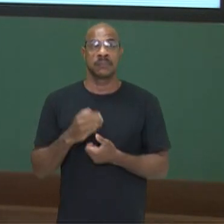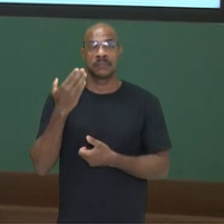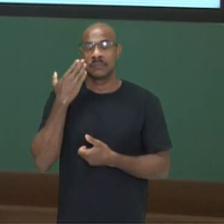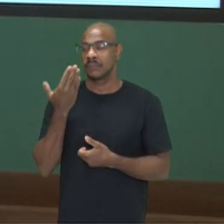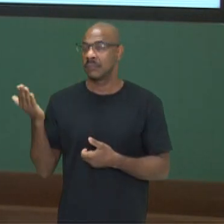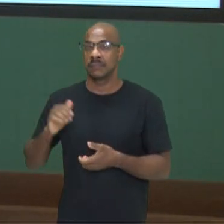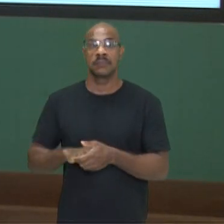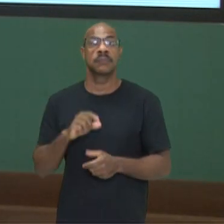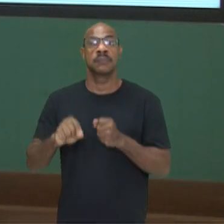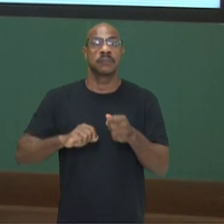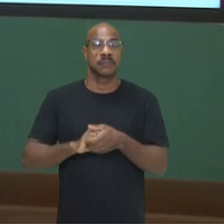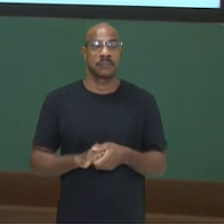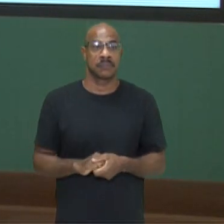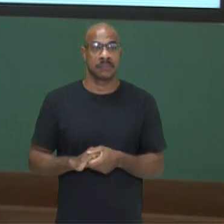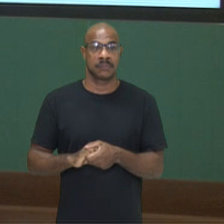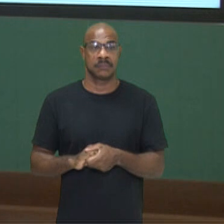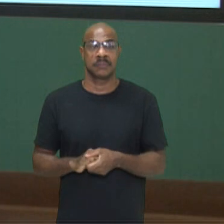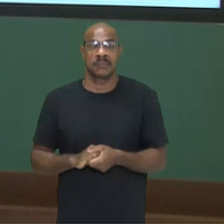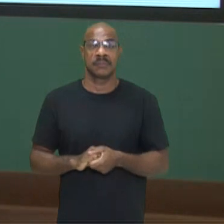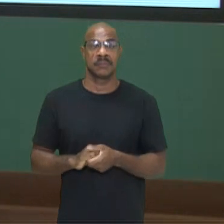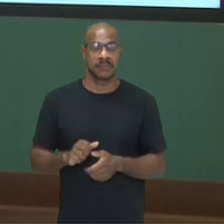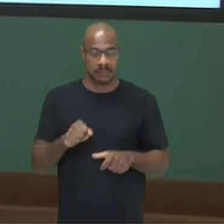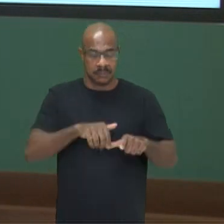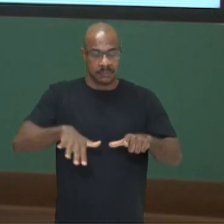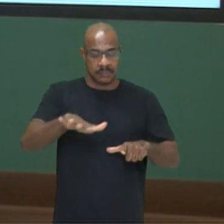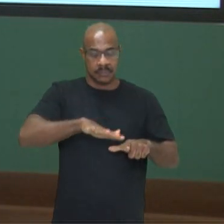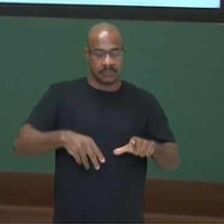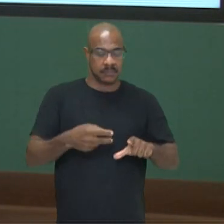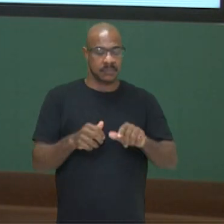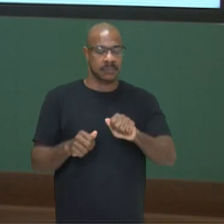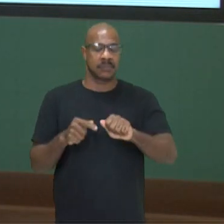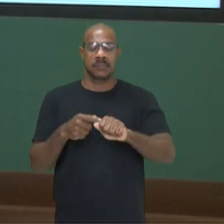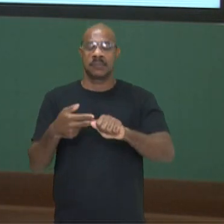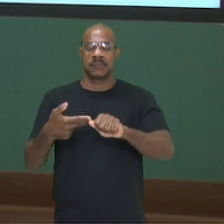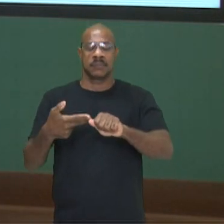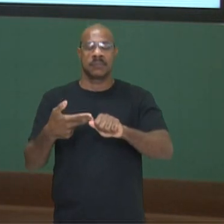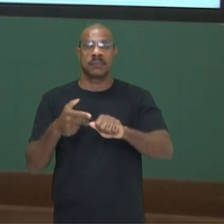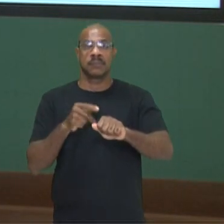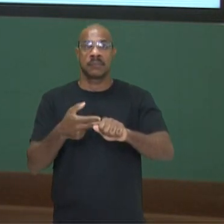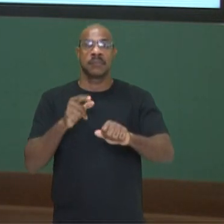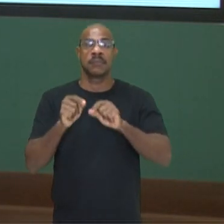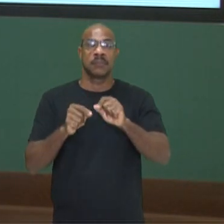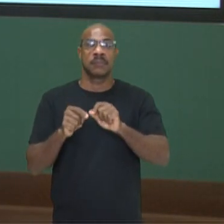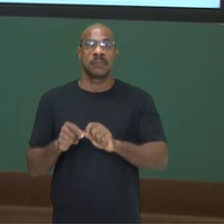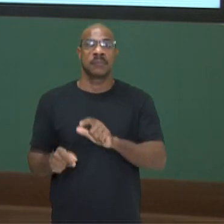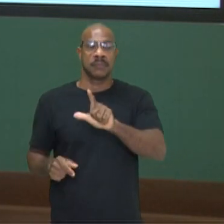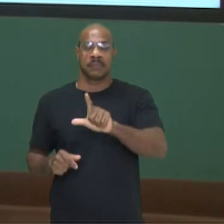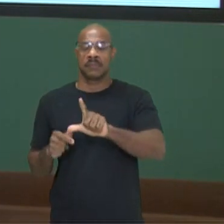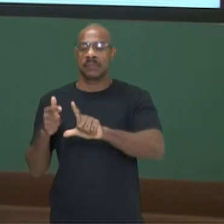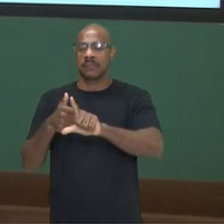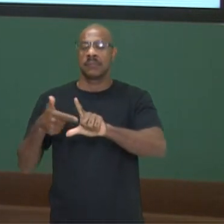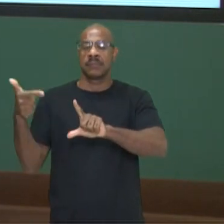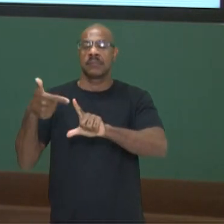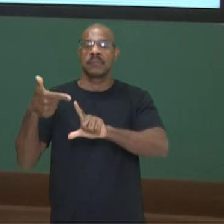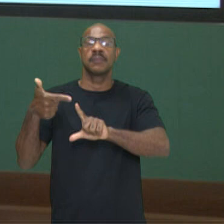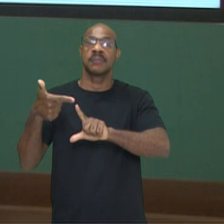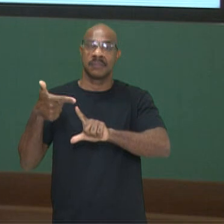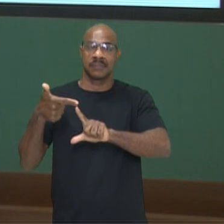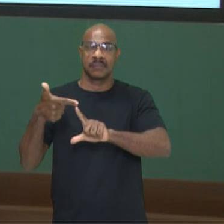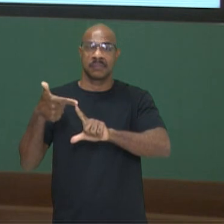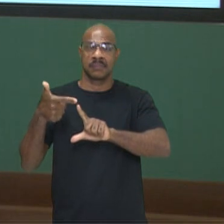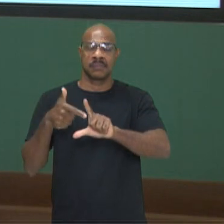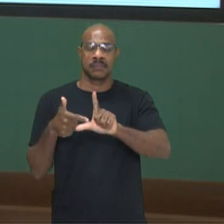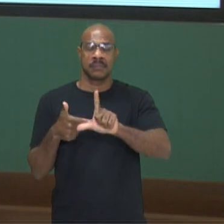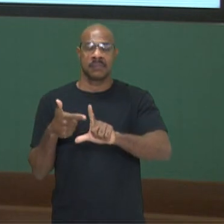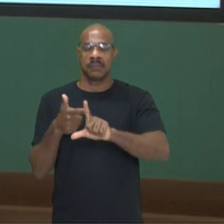posso dizer que a área de um quadrado pode ser o meu lado elevado à segunda potência, ou lado